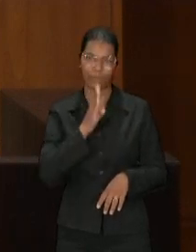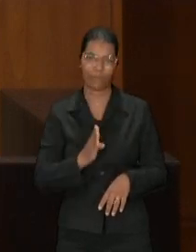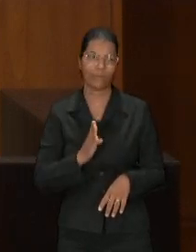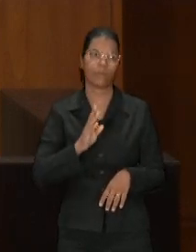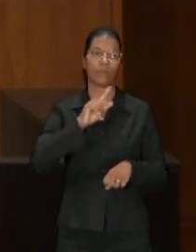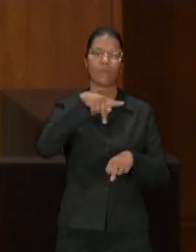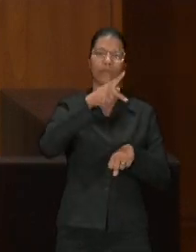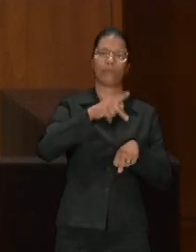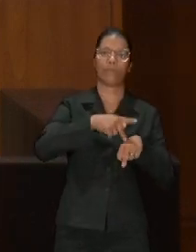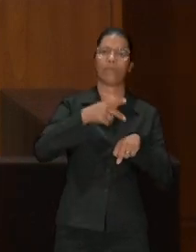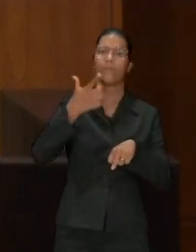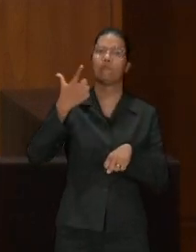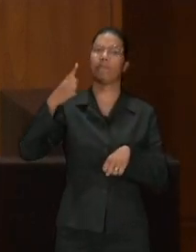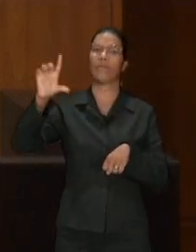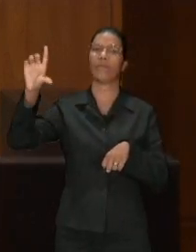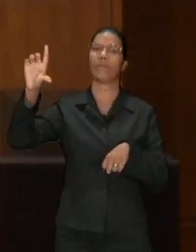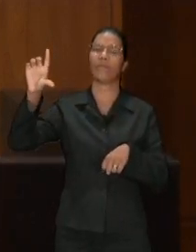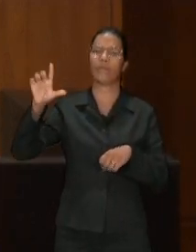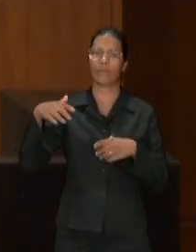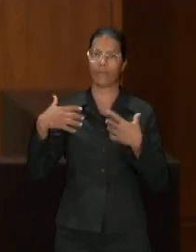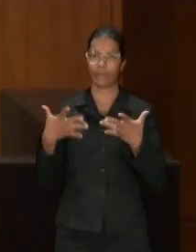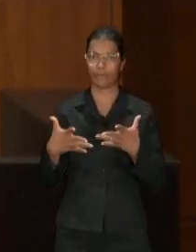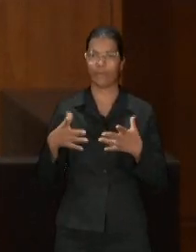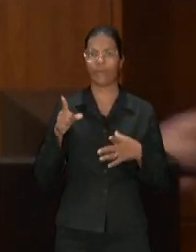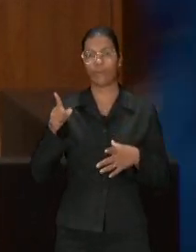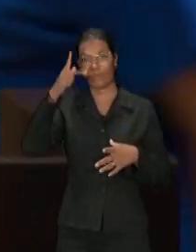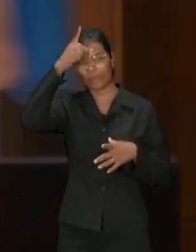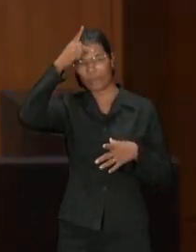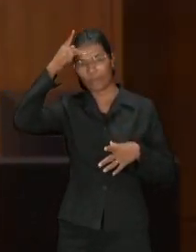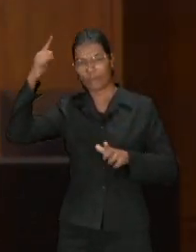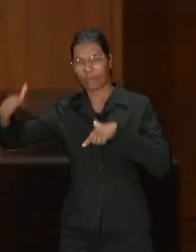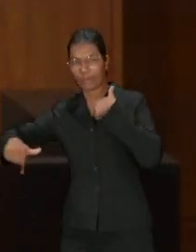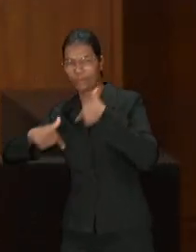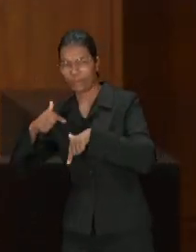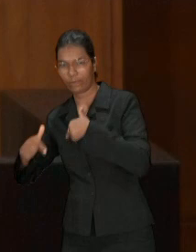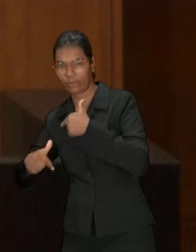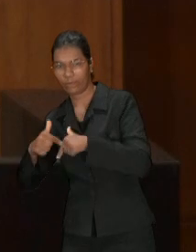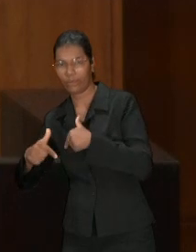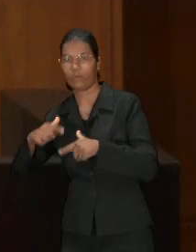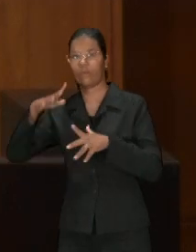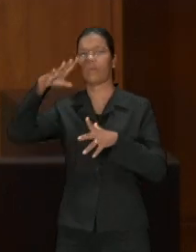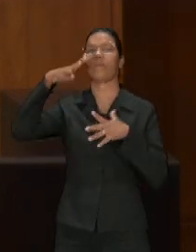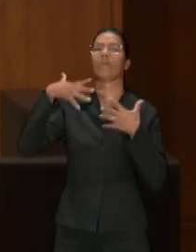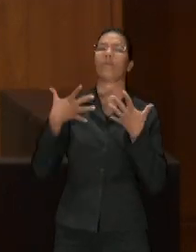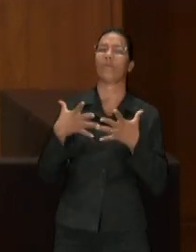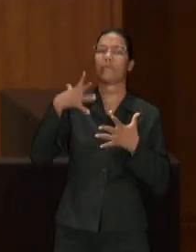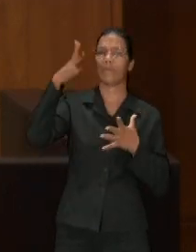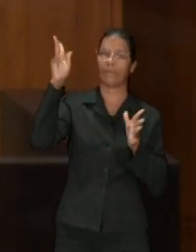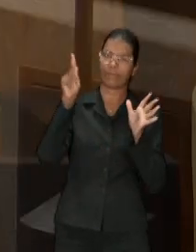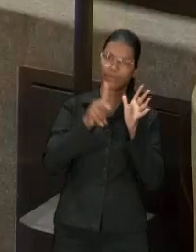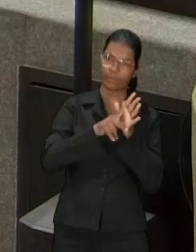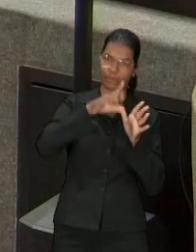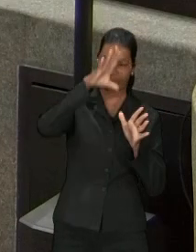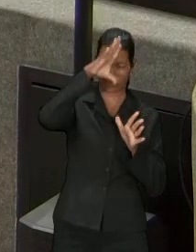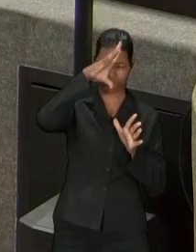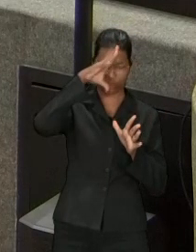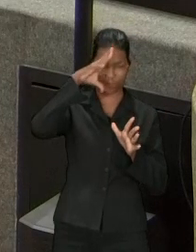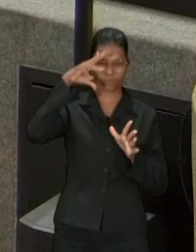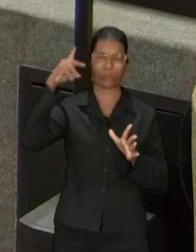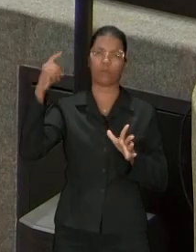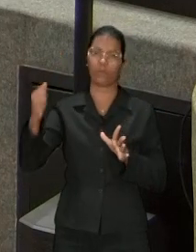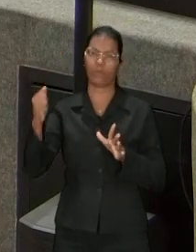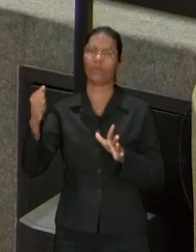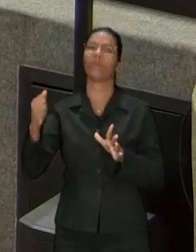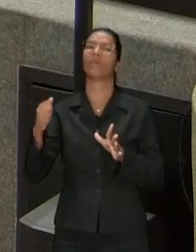serviços prestados ao Estado de Mato Grosso tenham se feito merecedora de público reconhecimento.